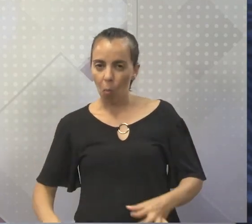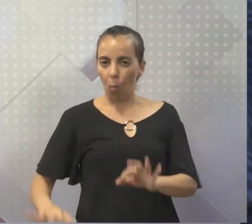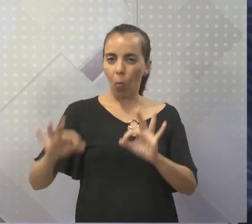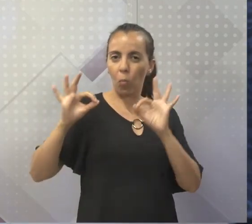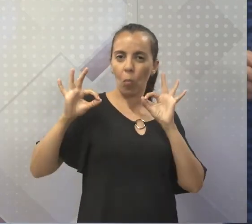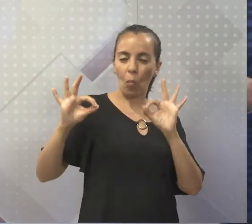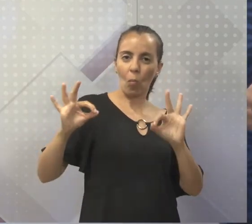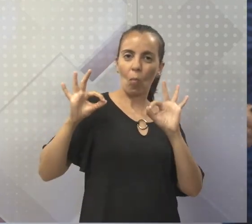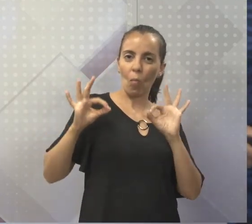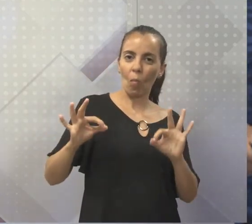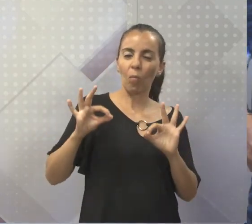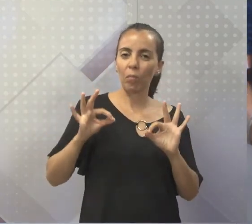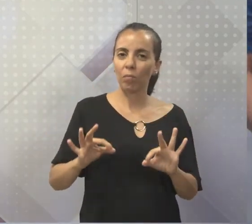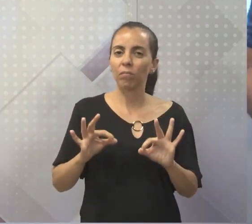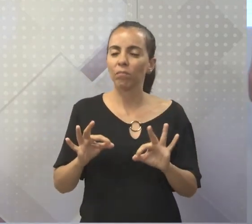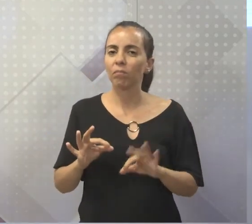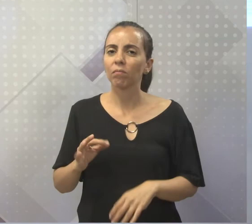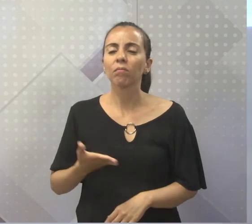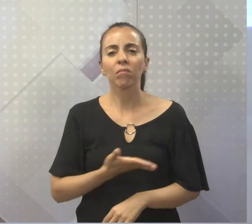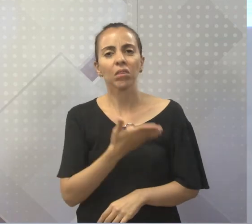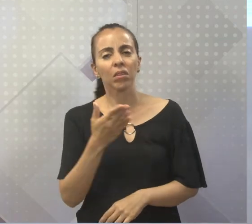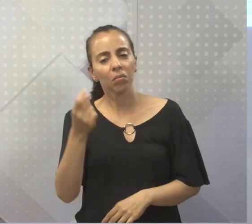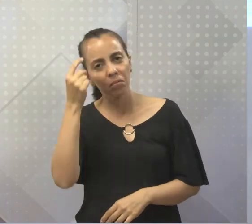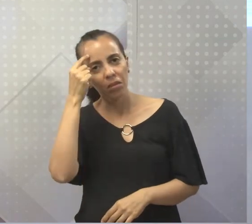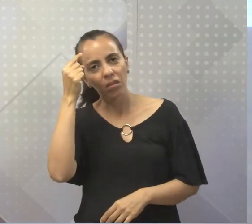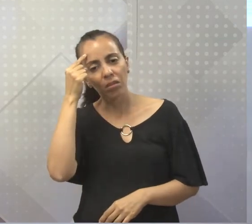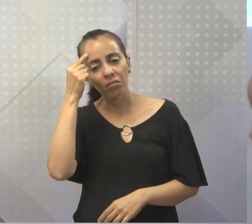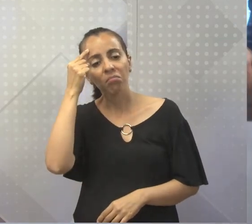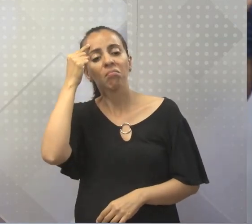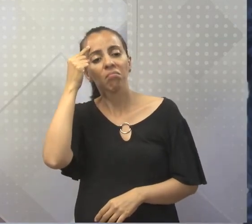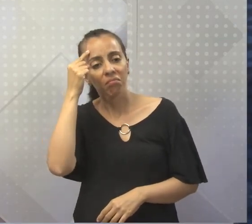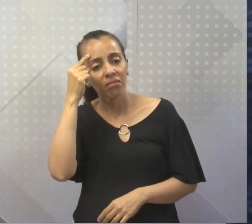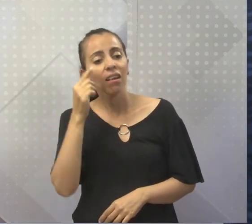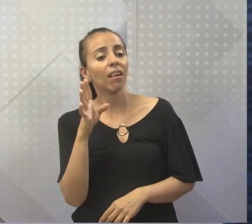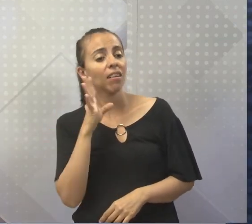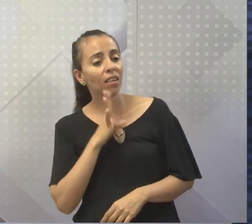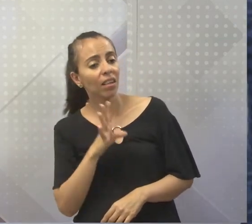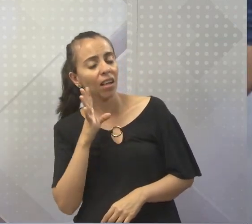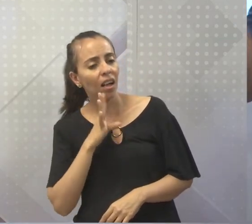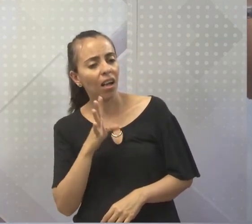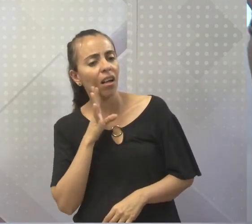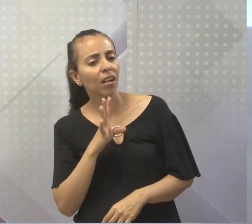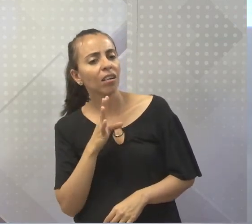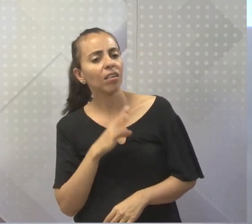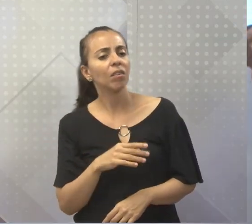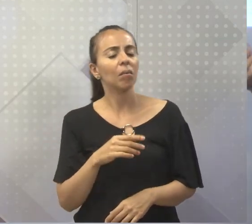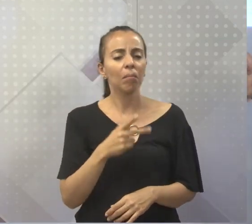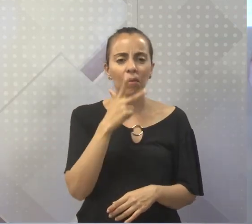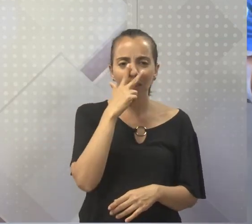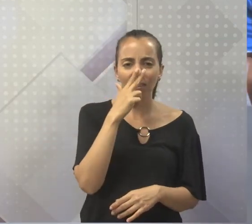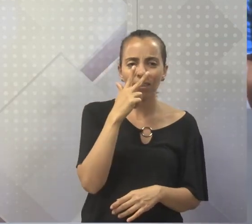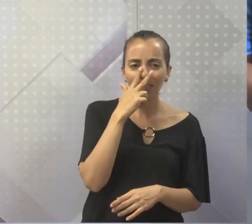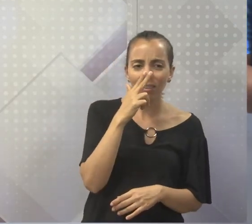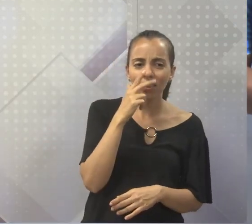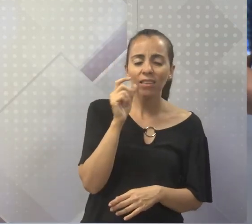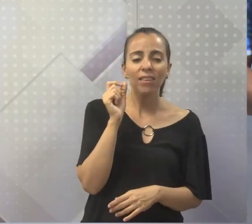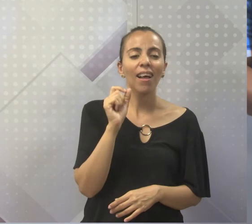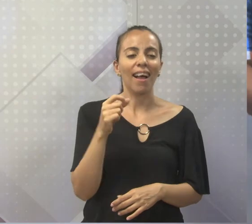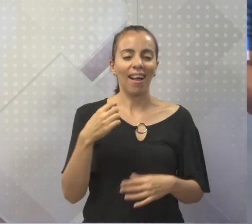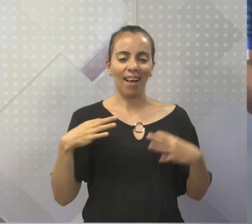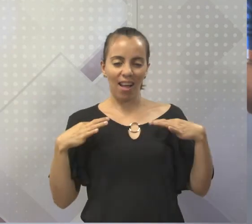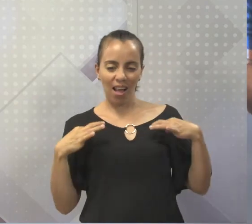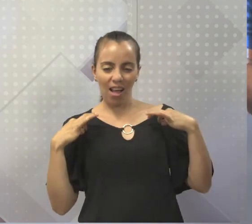Samurai lá você tem esse menino aí é bonitinho e engraçado é novinho é todo cheio mas não ensina nada